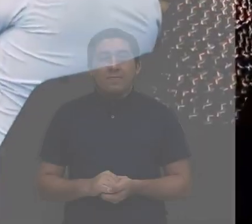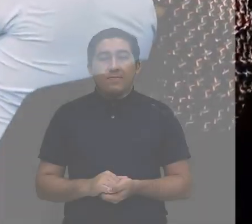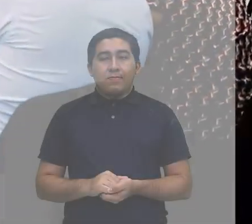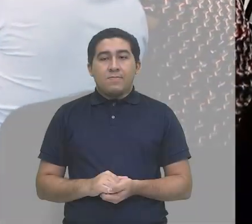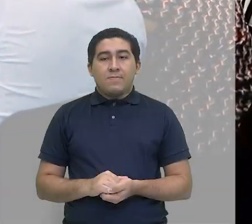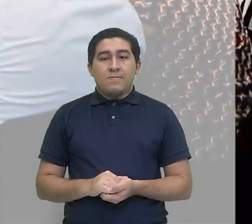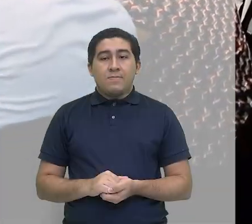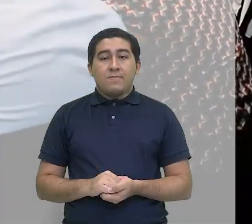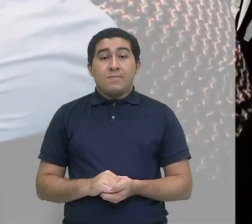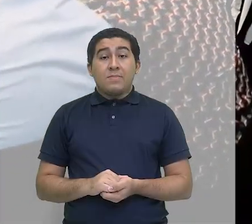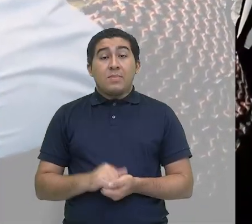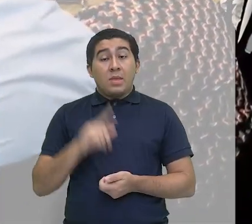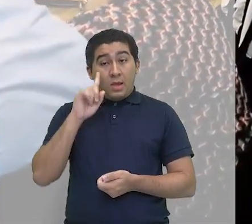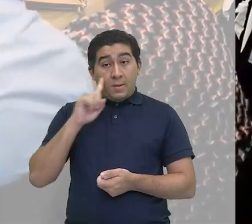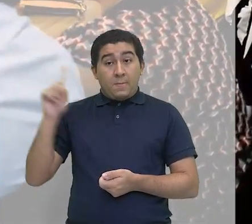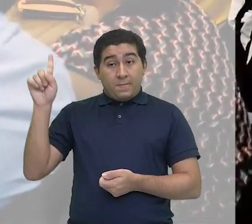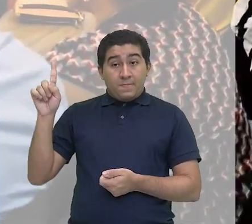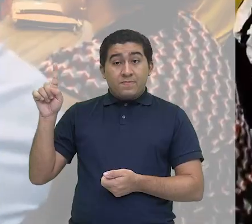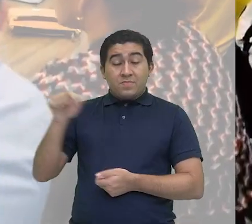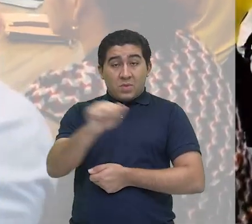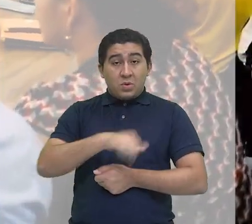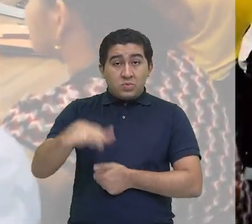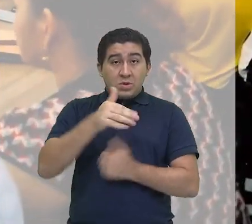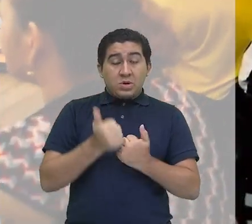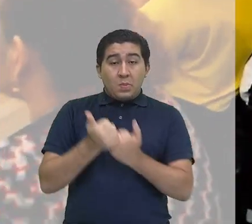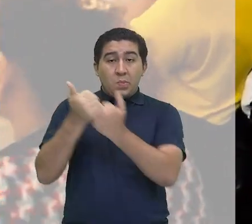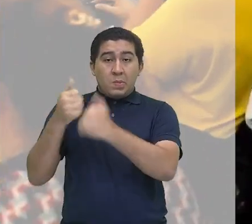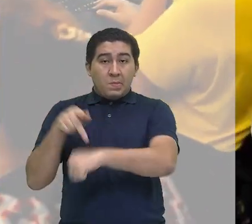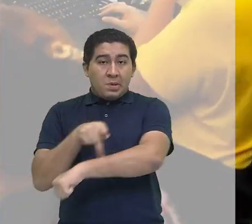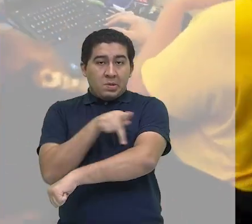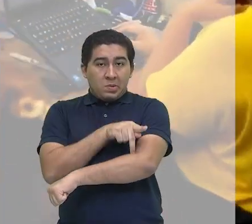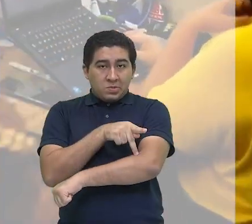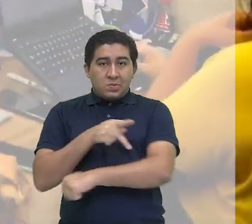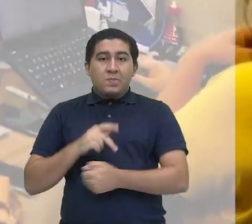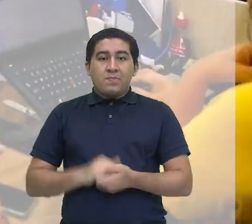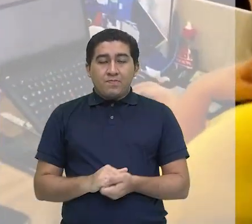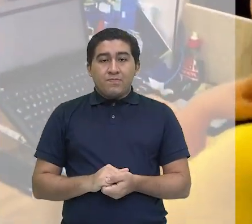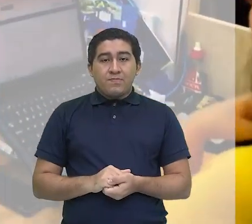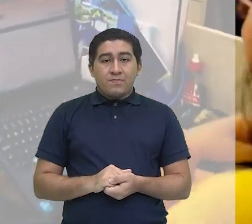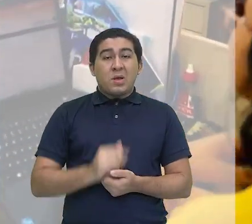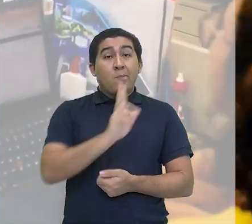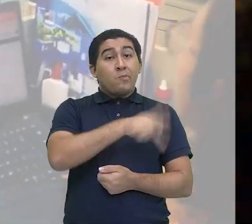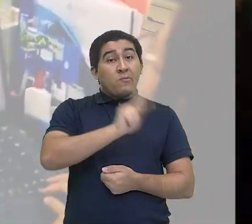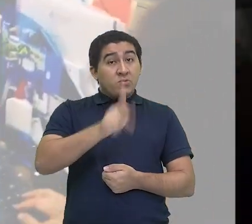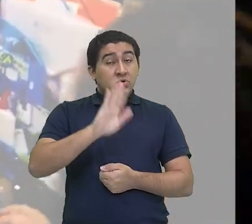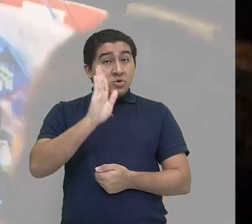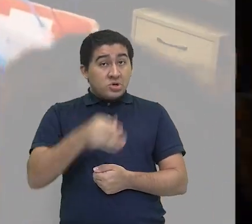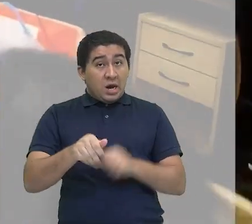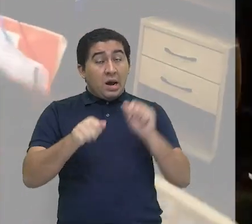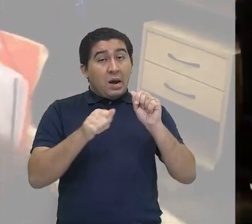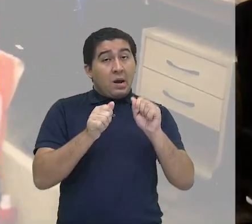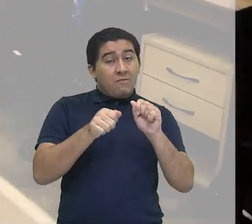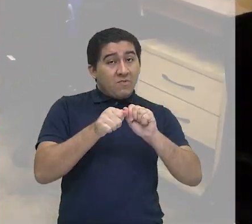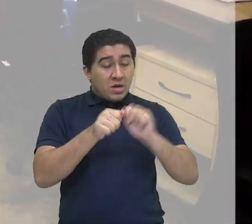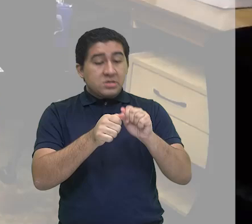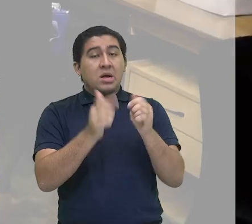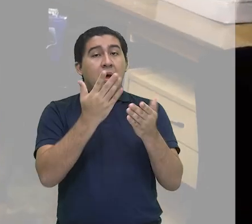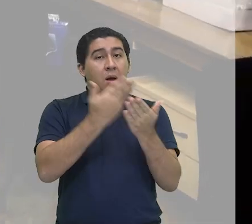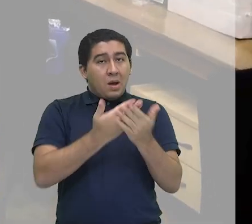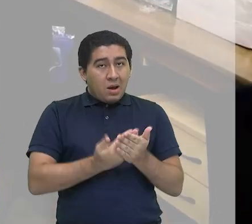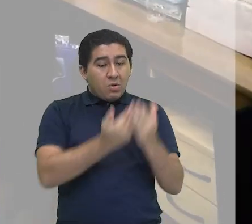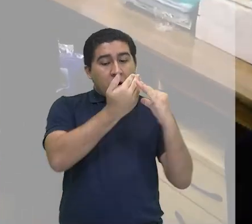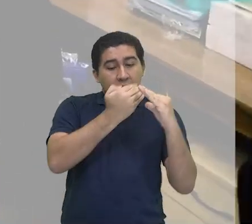Então, aqui é a assessoria pedagógica. Após os professores elaborarem as aulas, eles enviam para a